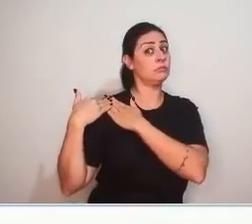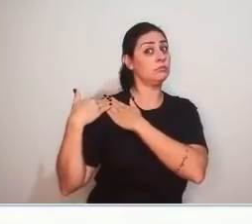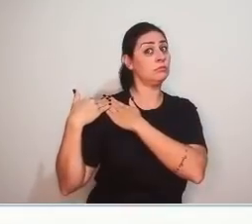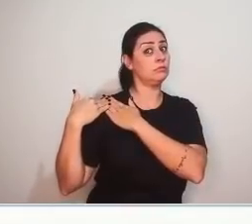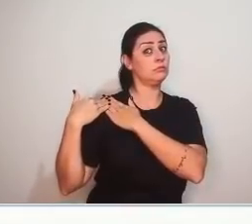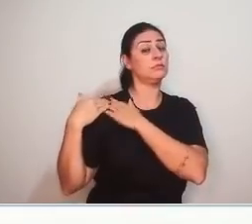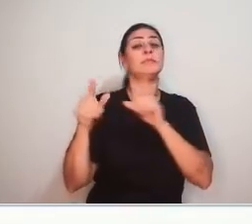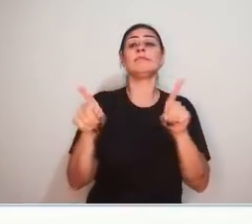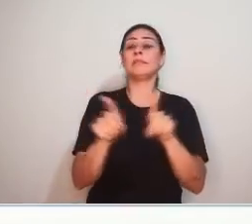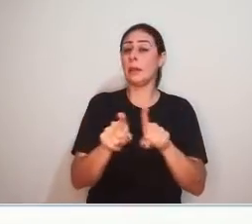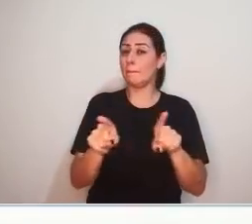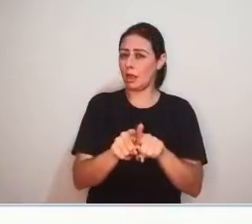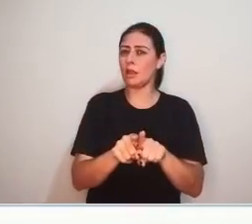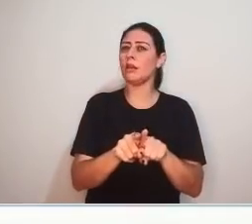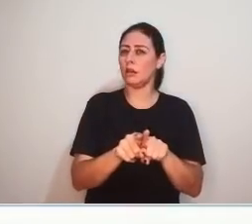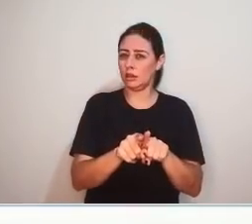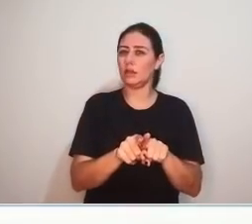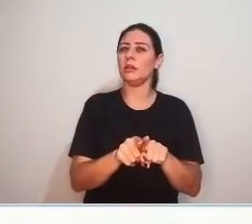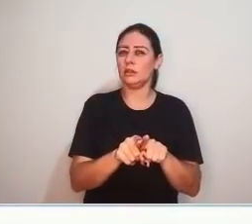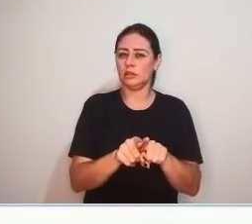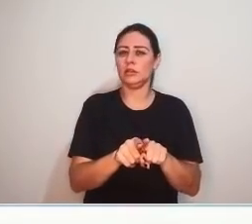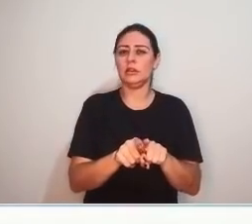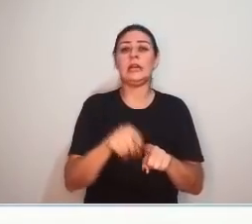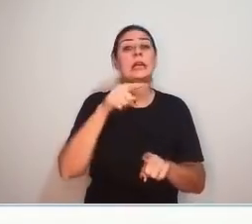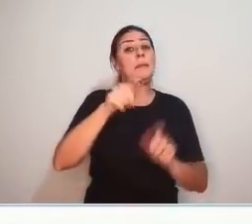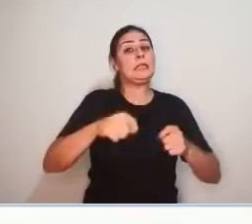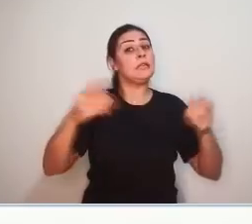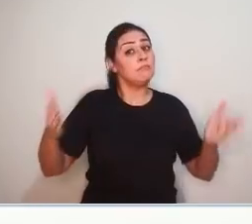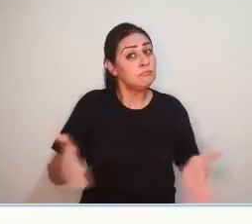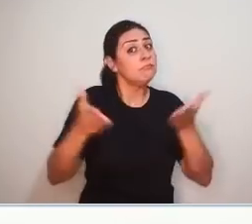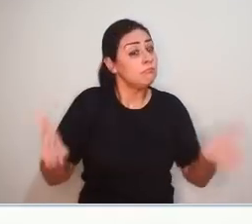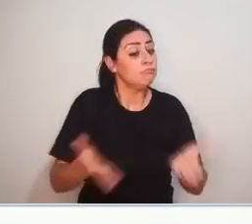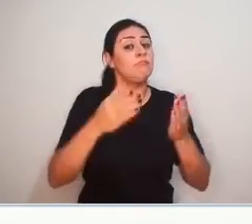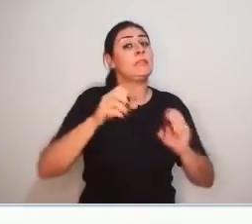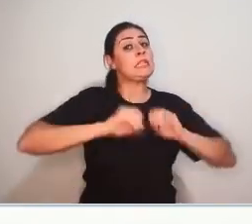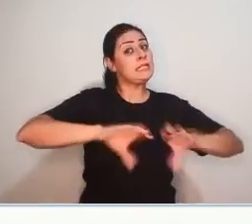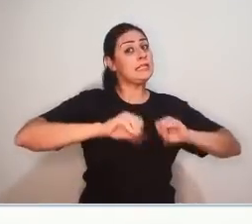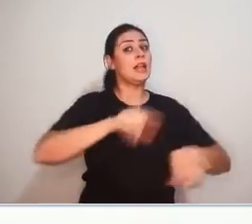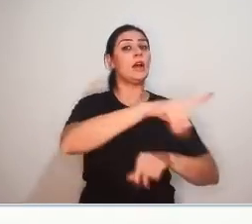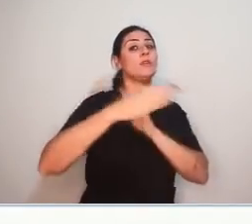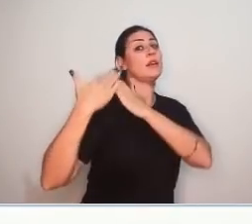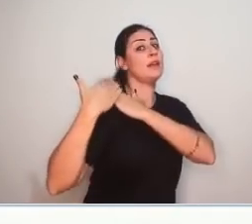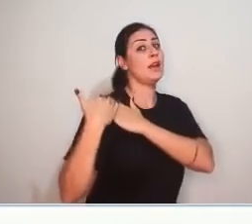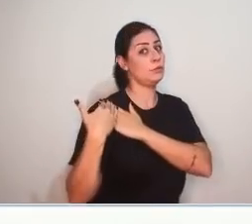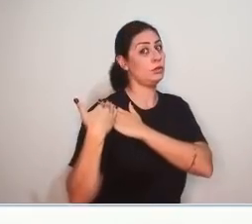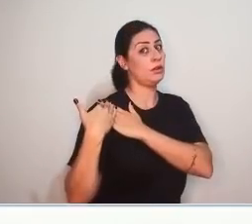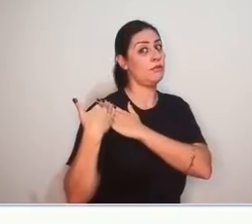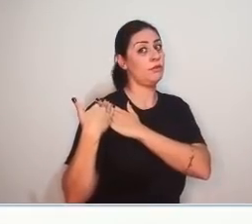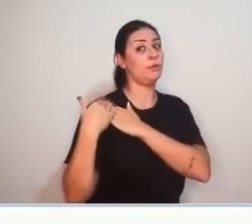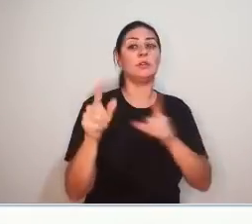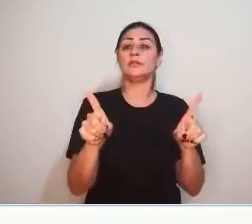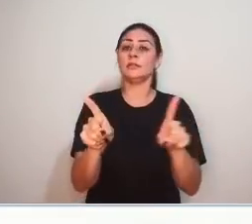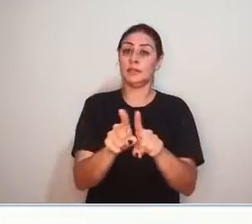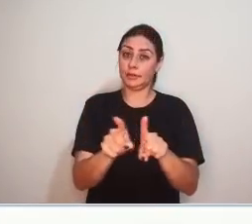realmente vestir o papel da responsabilidade. Ele tem que ser estimulado a ser responsável, protagonista,